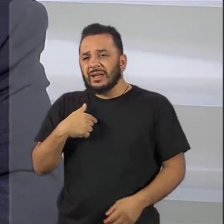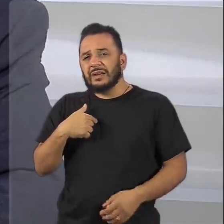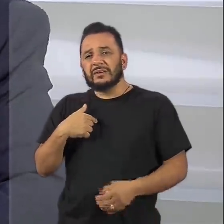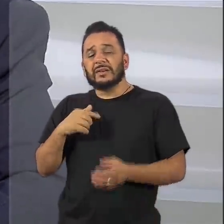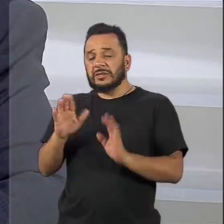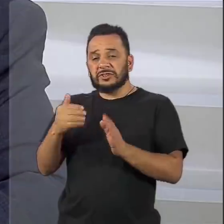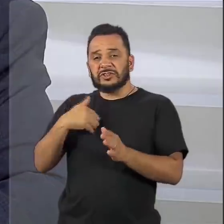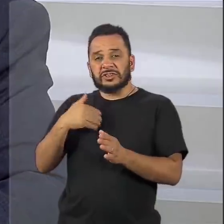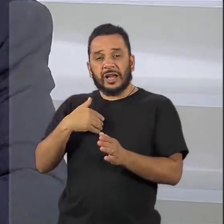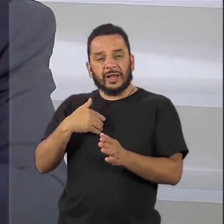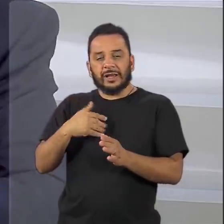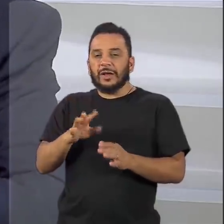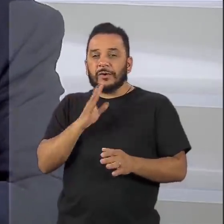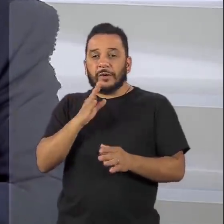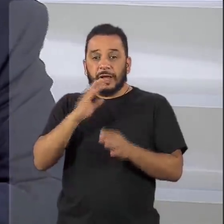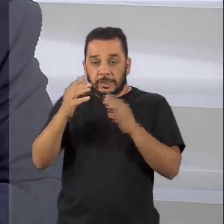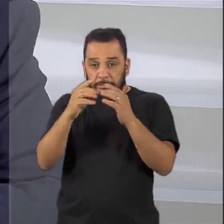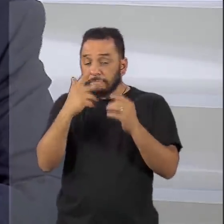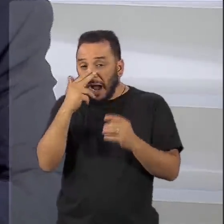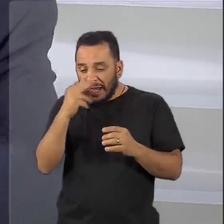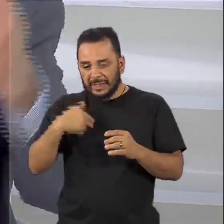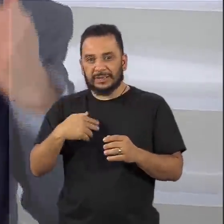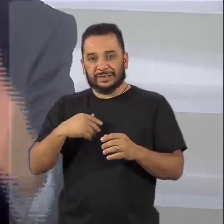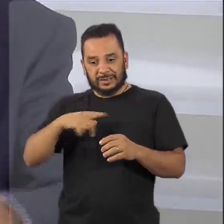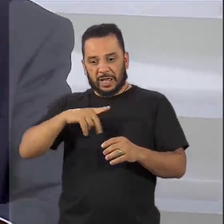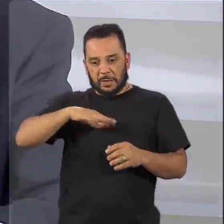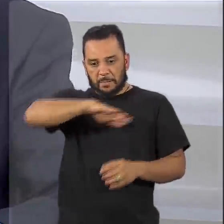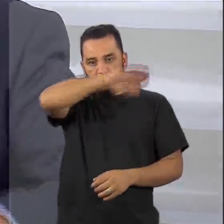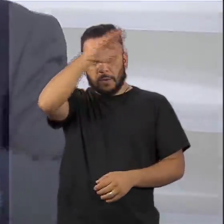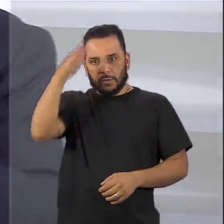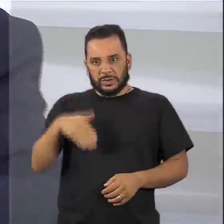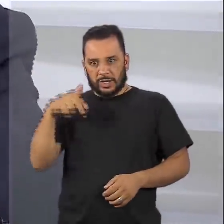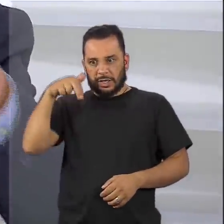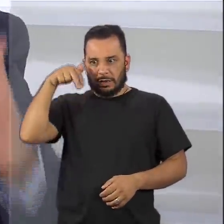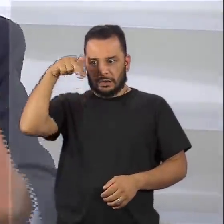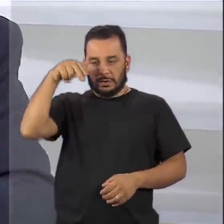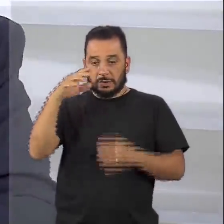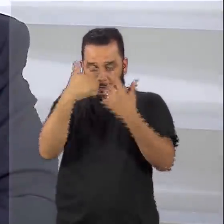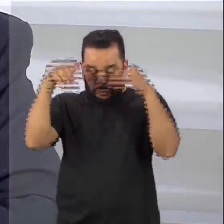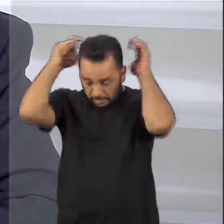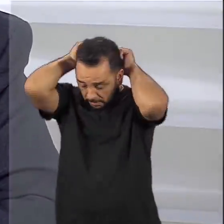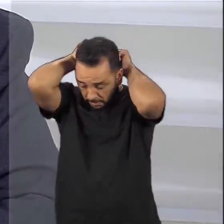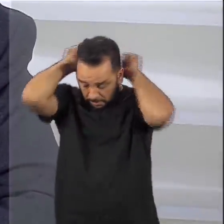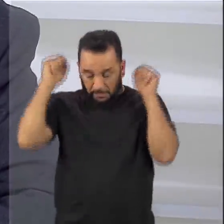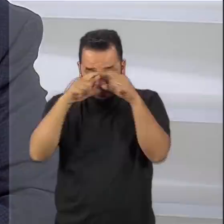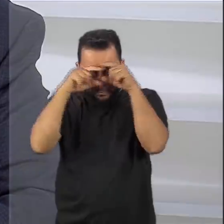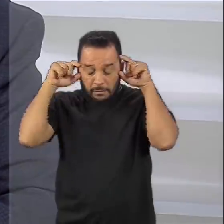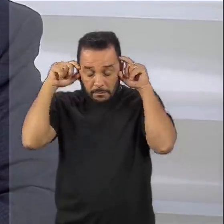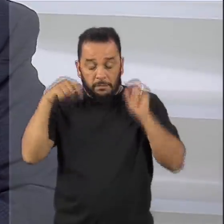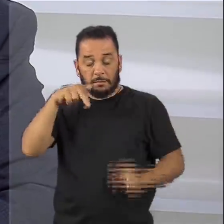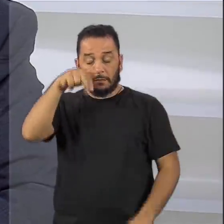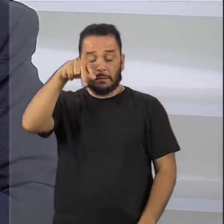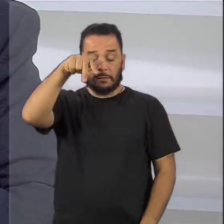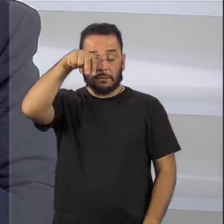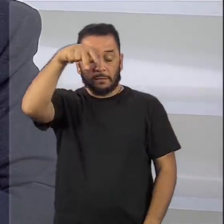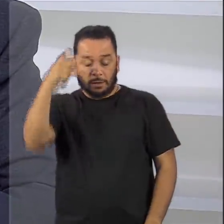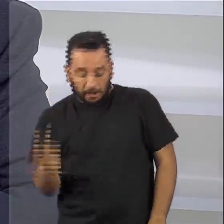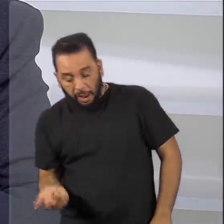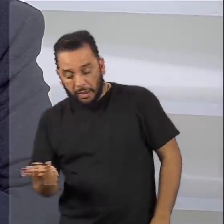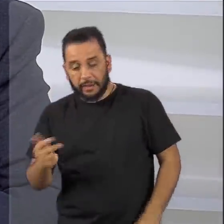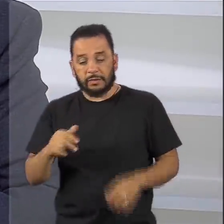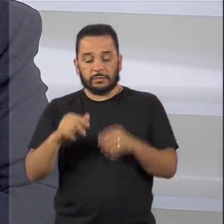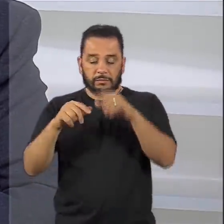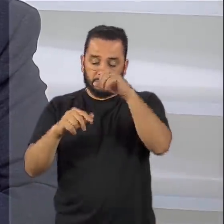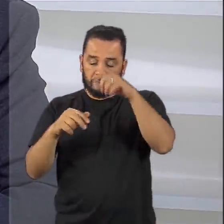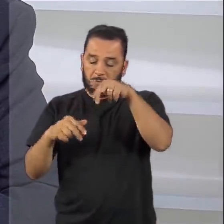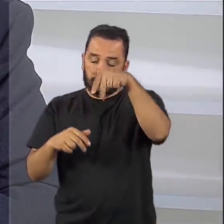pode cair. E ele cai. Não é que ele pode cair, ele cai uma vez, aí volta lá para cima, e aí dança de novo e cai, ele vive caindo. Então, alguém citou, me falou outro dia,